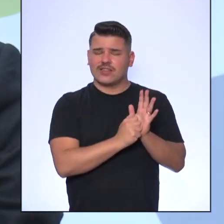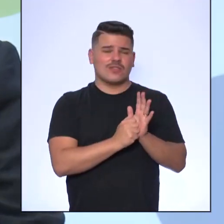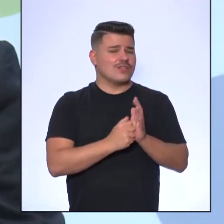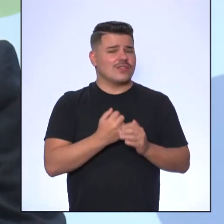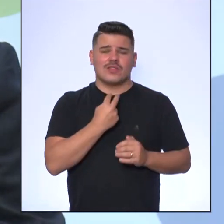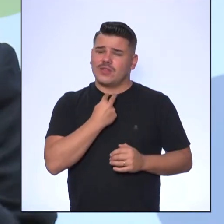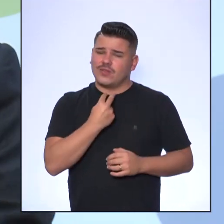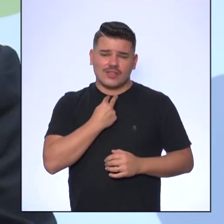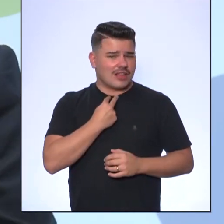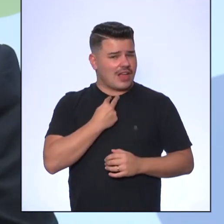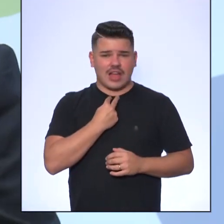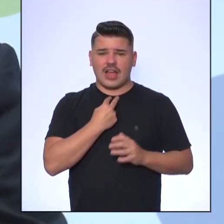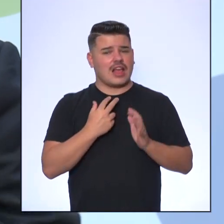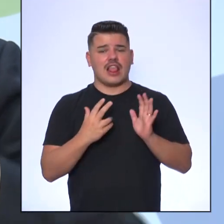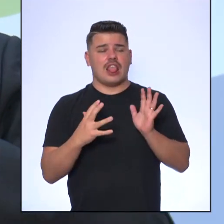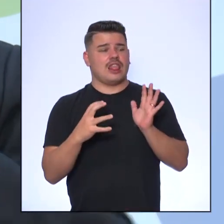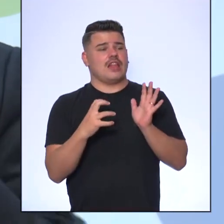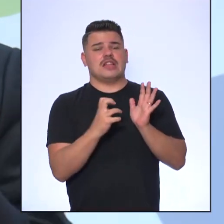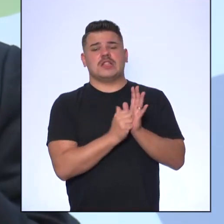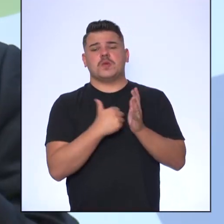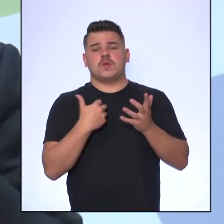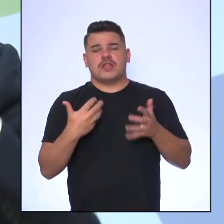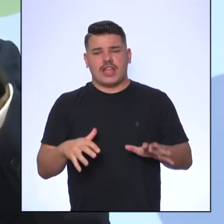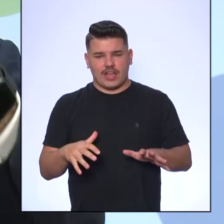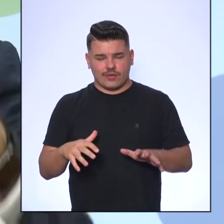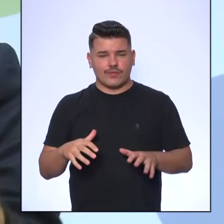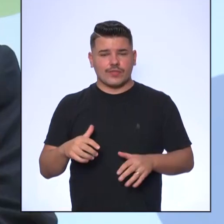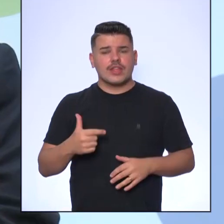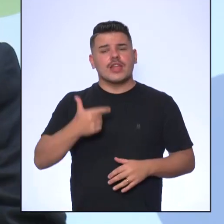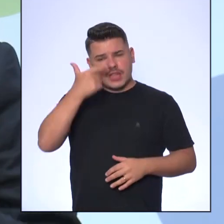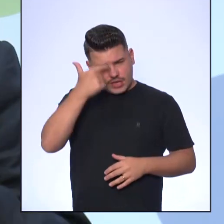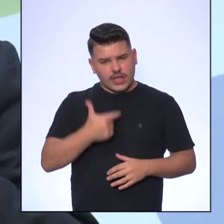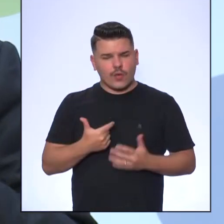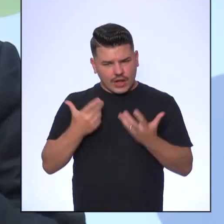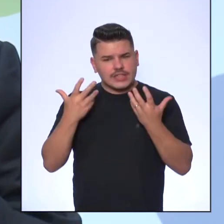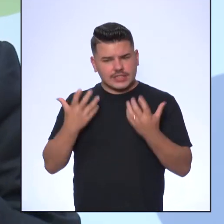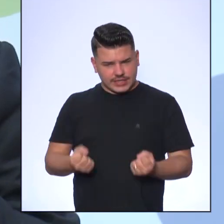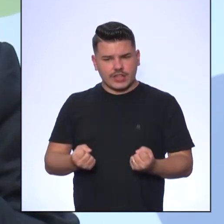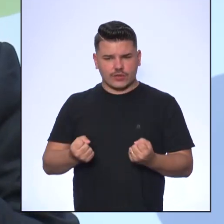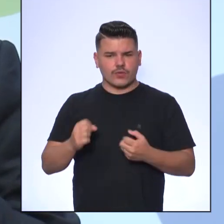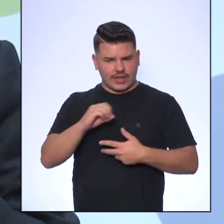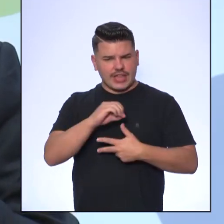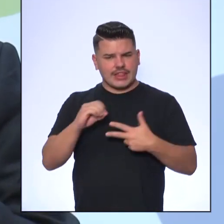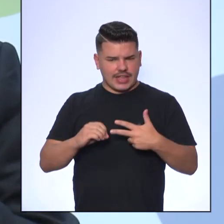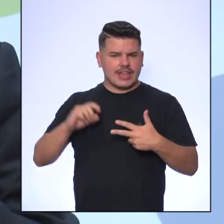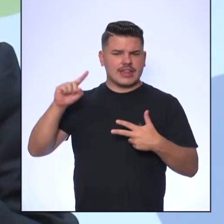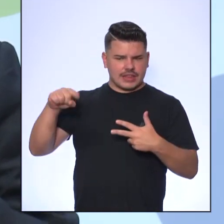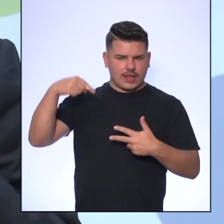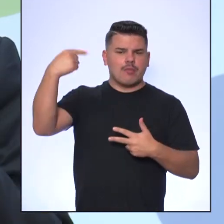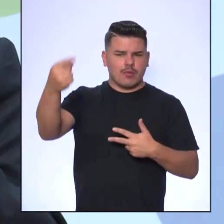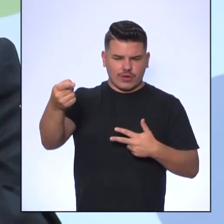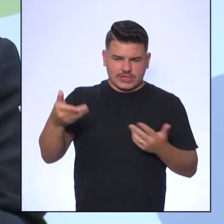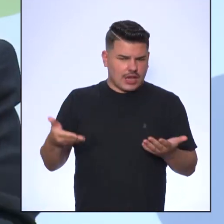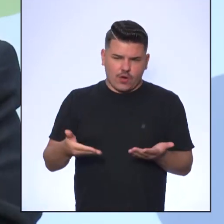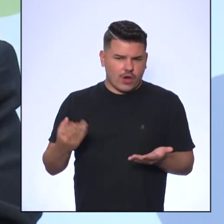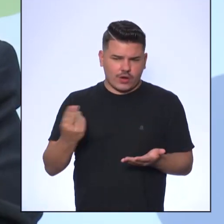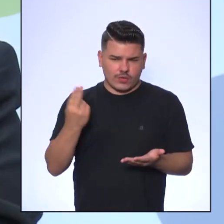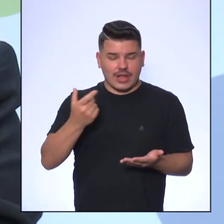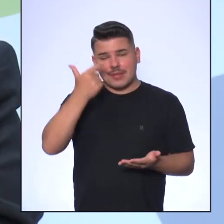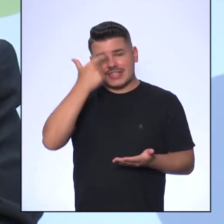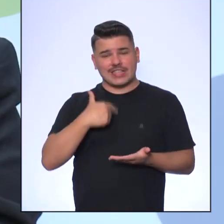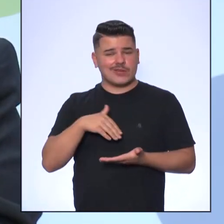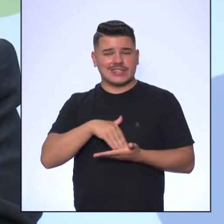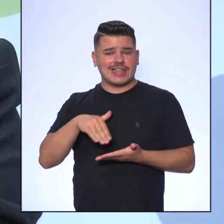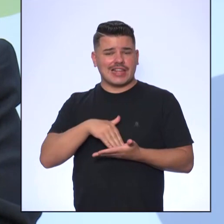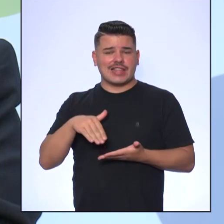você não se inscrever. Eu sou a favor do adiamento do Enem, mas eu, como secretário estadual de Educação, não tenho o poder de